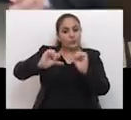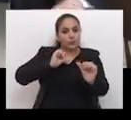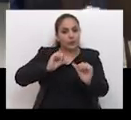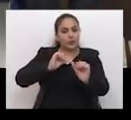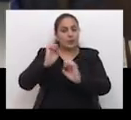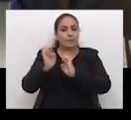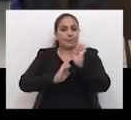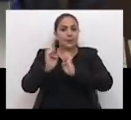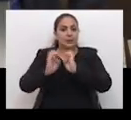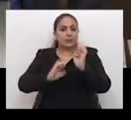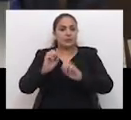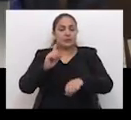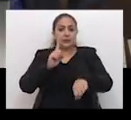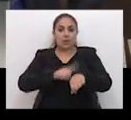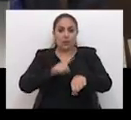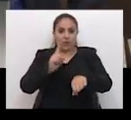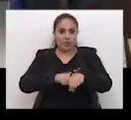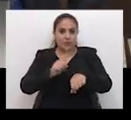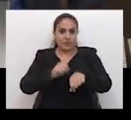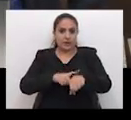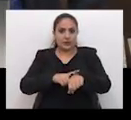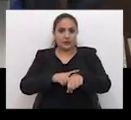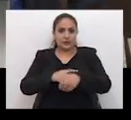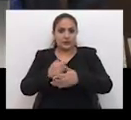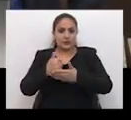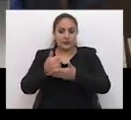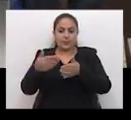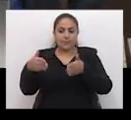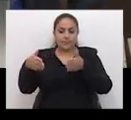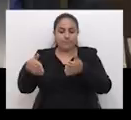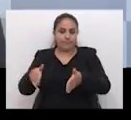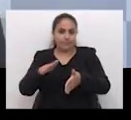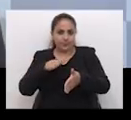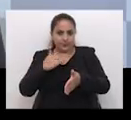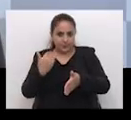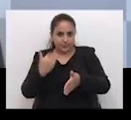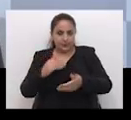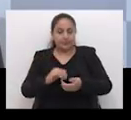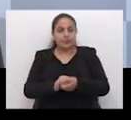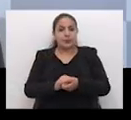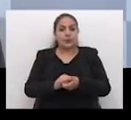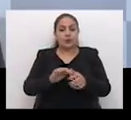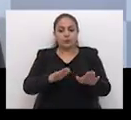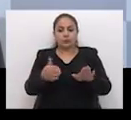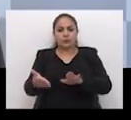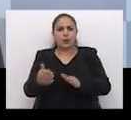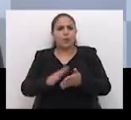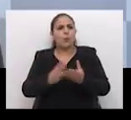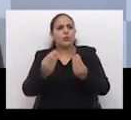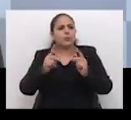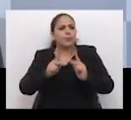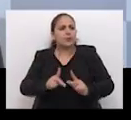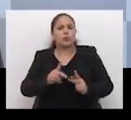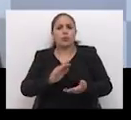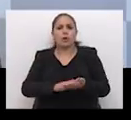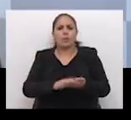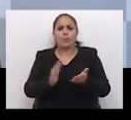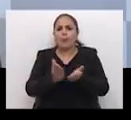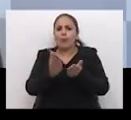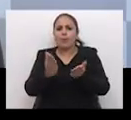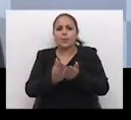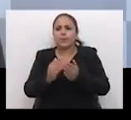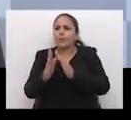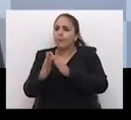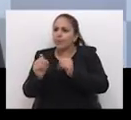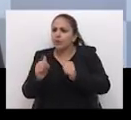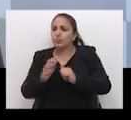empresas para a realização de cortejos fúnebres e passeios. A maioria das pessoas carentes vem nos gabinetes pedir, me arruma um